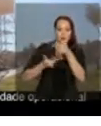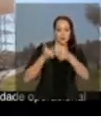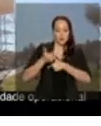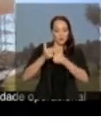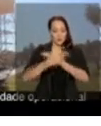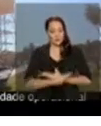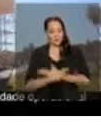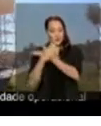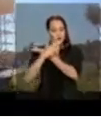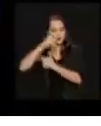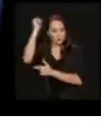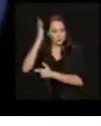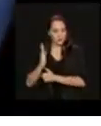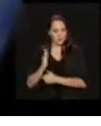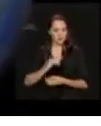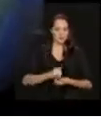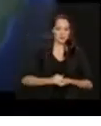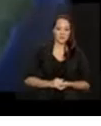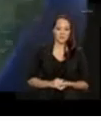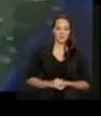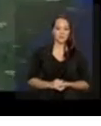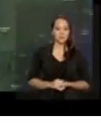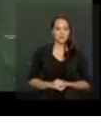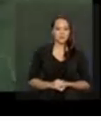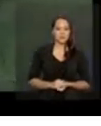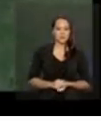Força Aérea Brasileira,